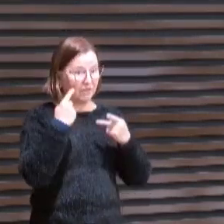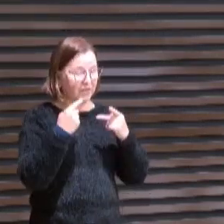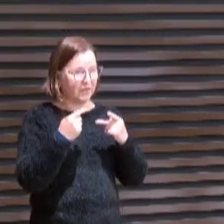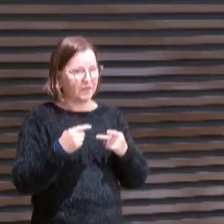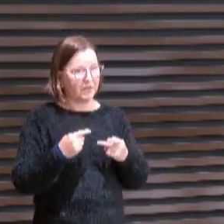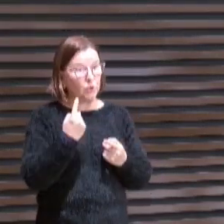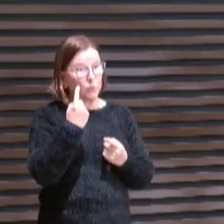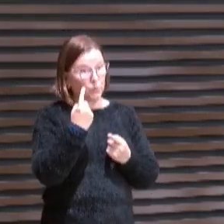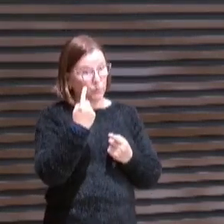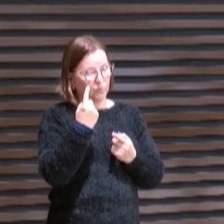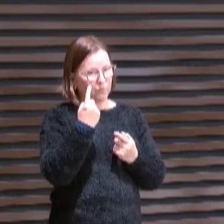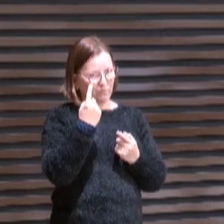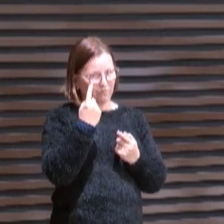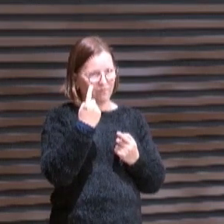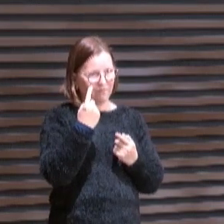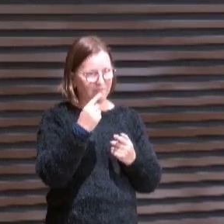fala um.